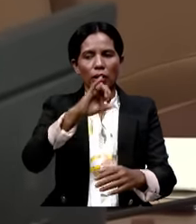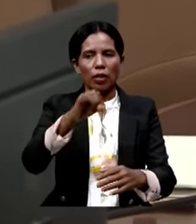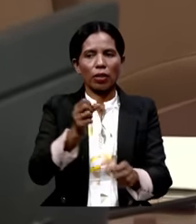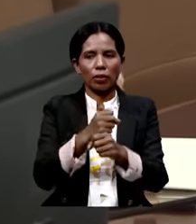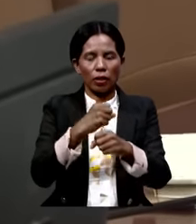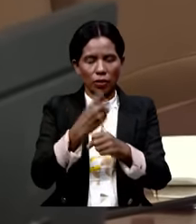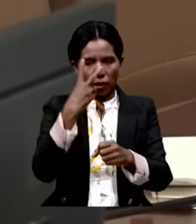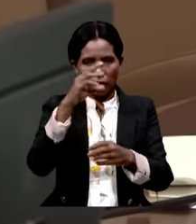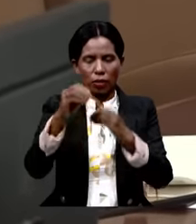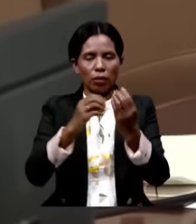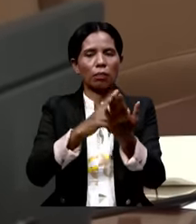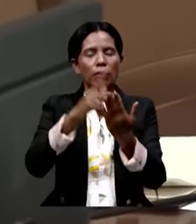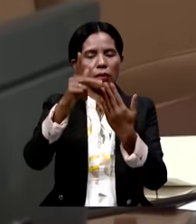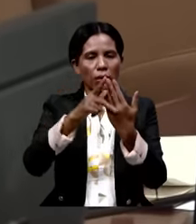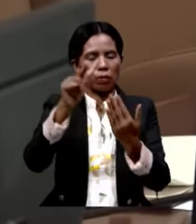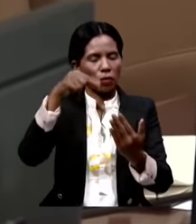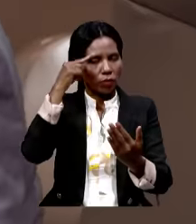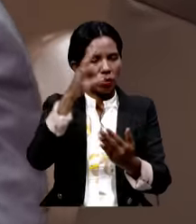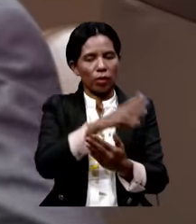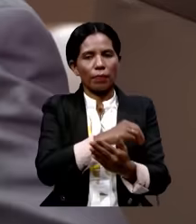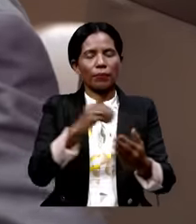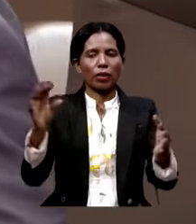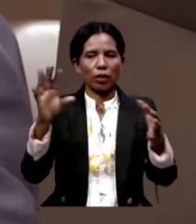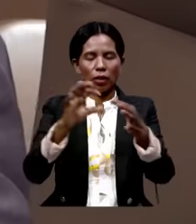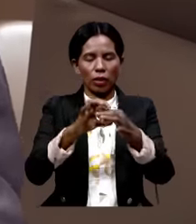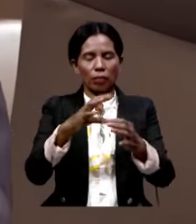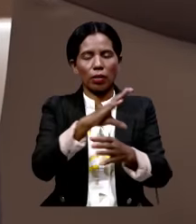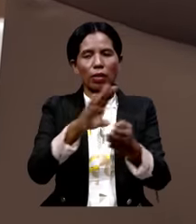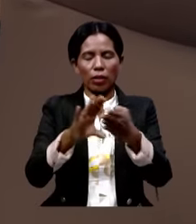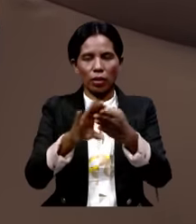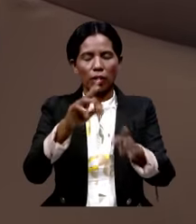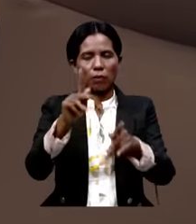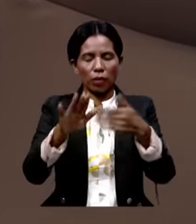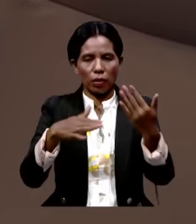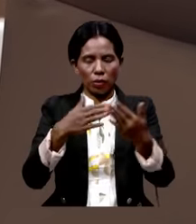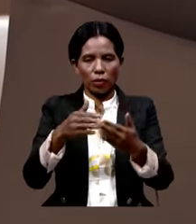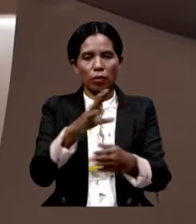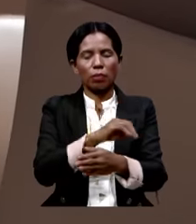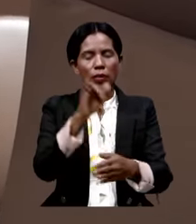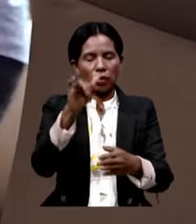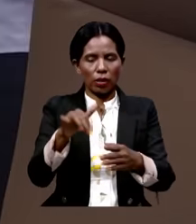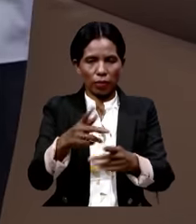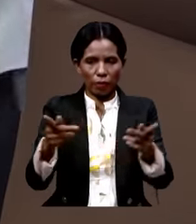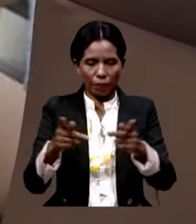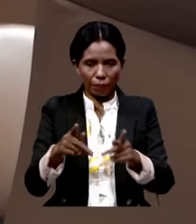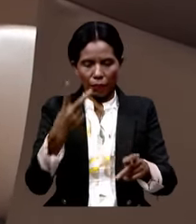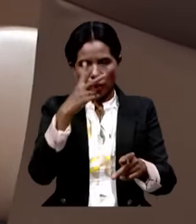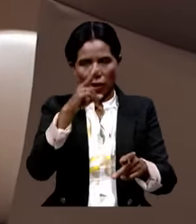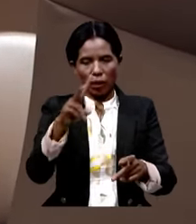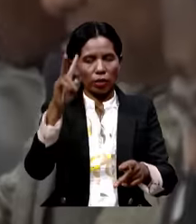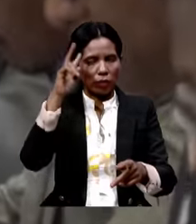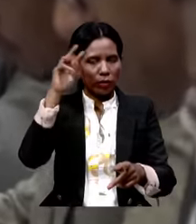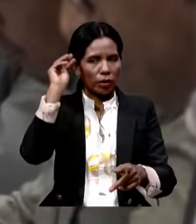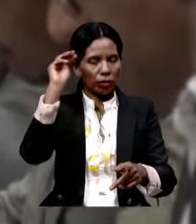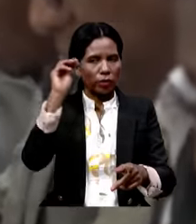ralo avaliação para programa Governo União Liu liga a notificação para a comunidade afetada Sira. Rafael remata a avaliação,